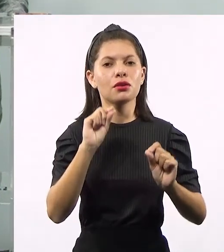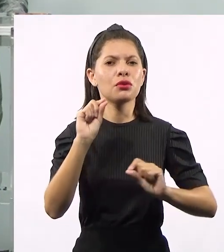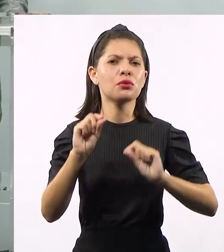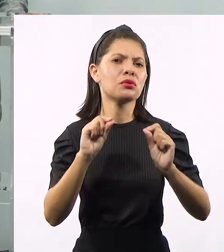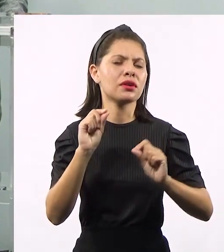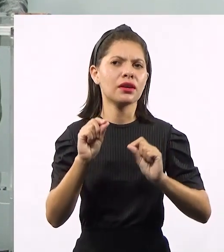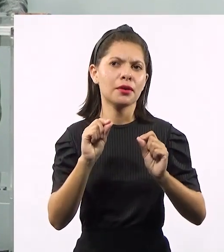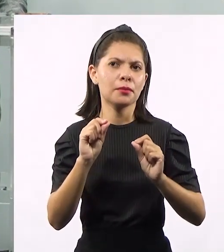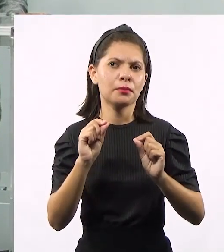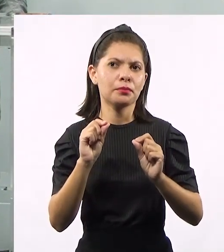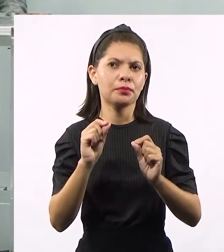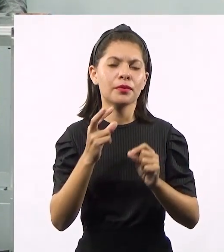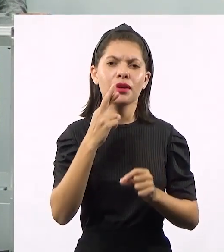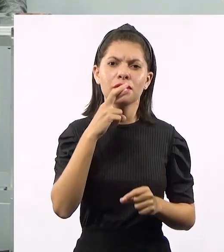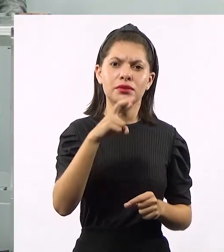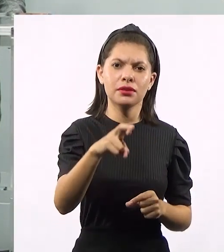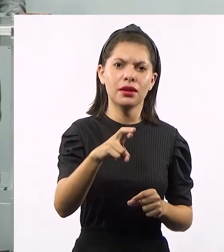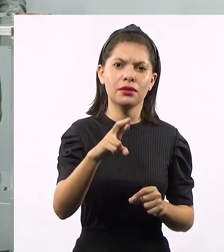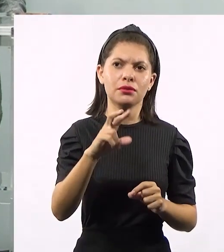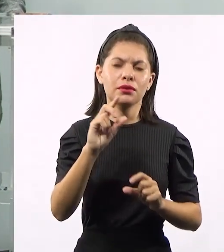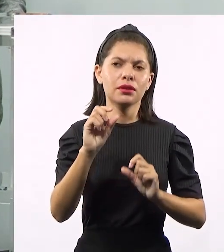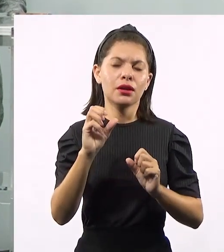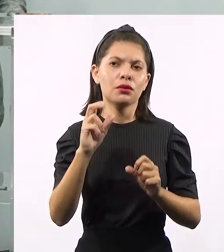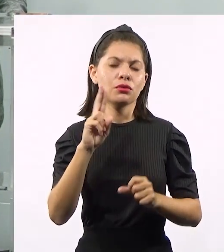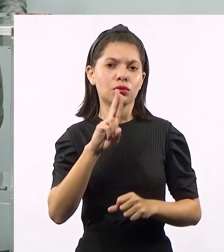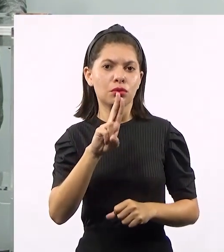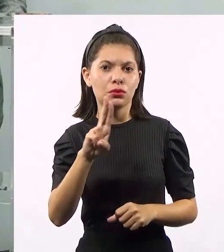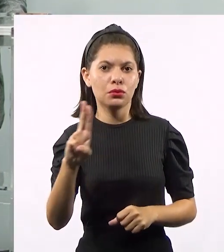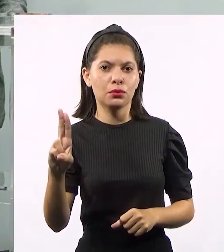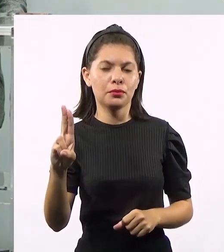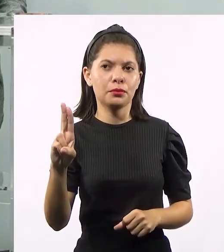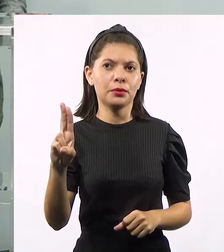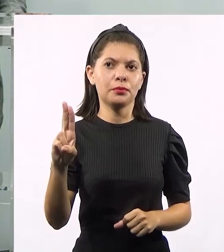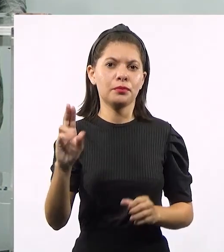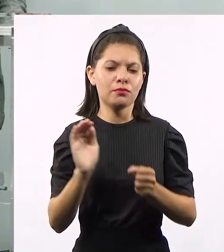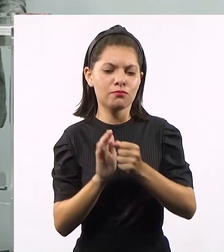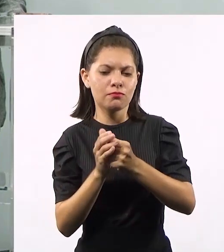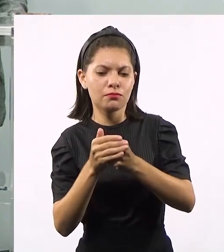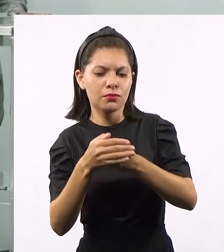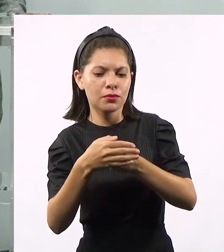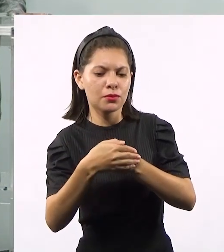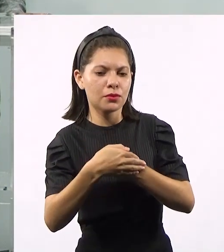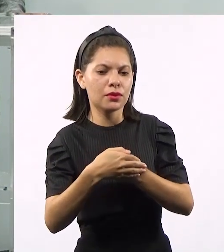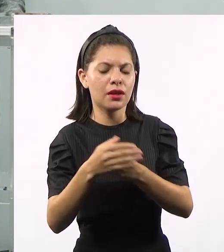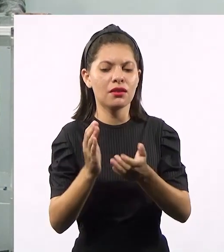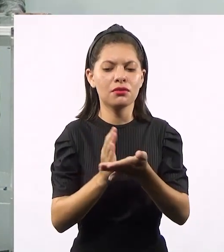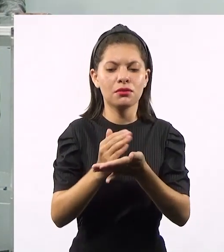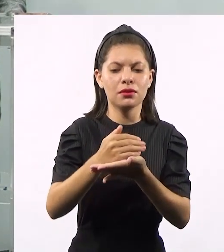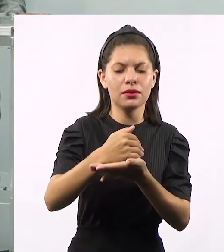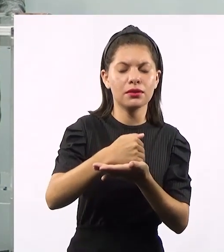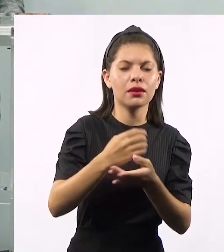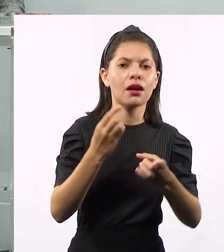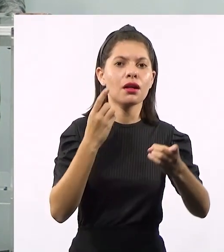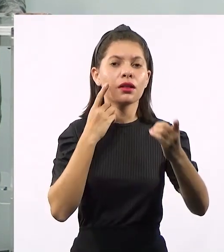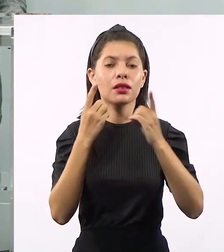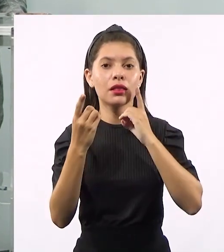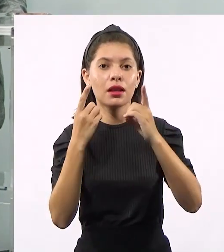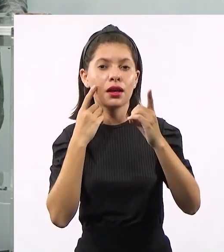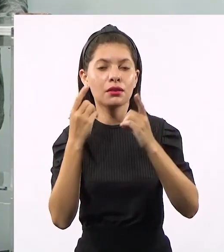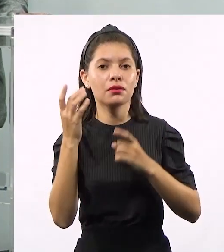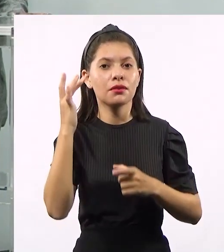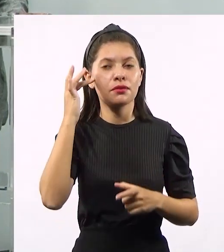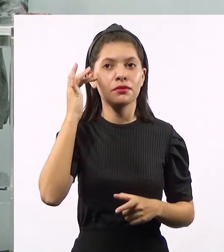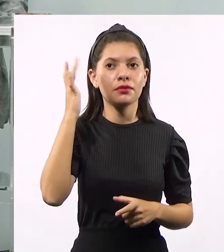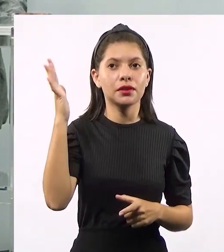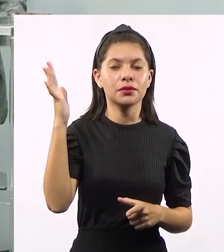isso possa ter. Então, talvez, ocultar o nome do entrevistado, não coletar o dado do entrevistado, vai facilitar com que você